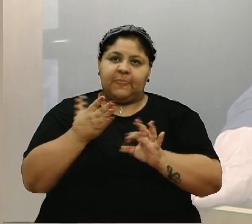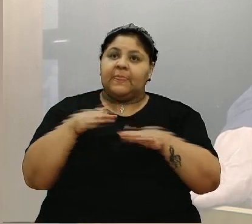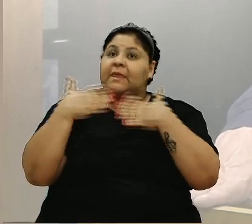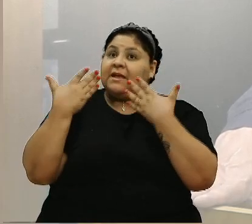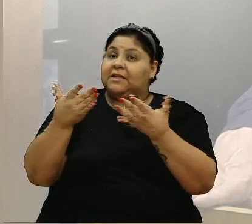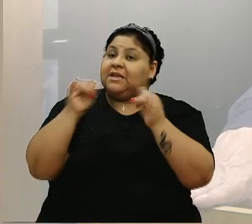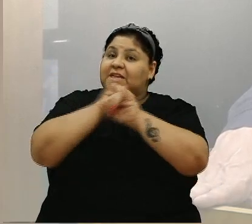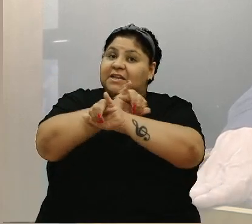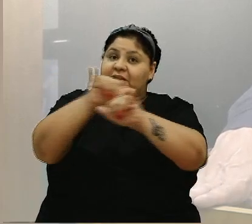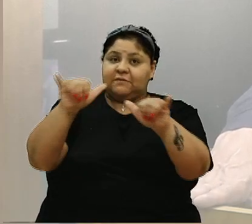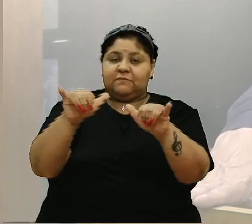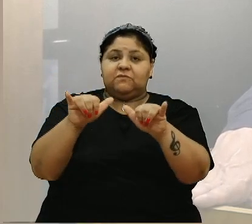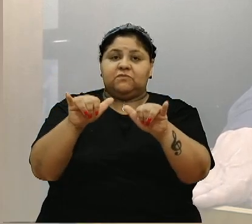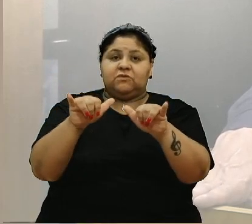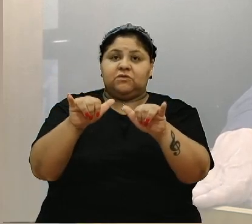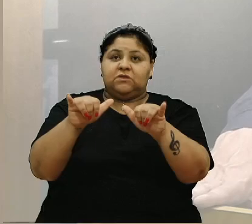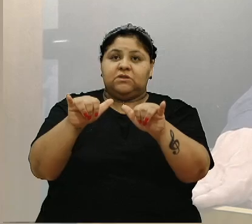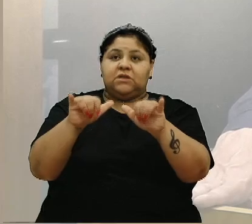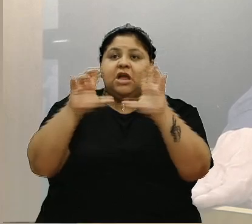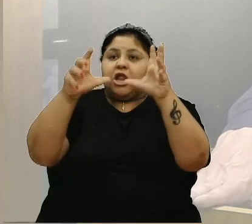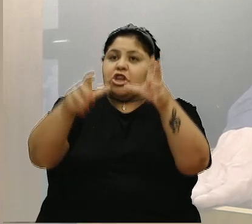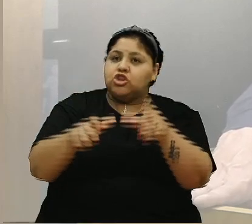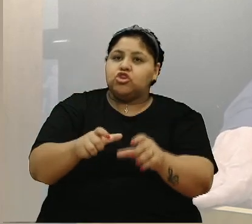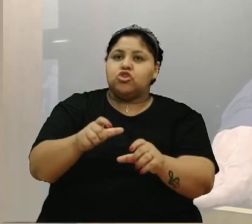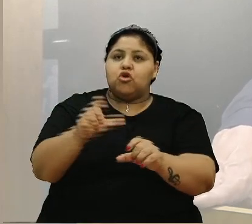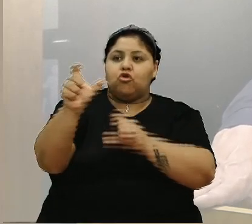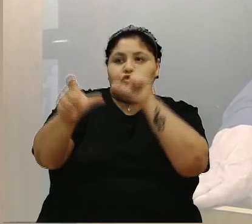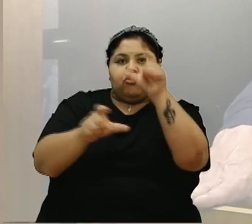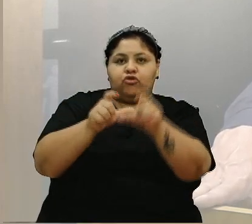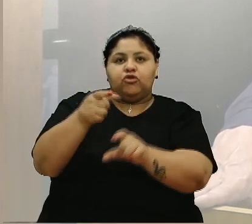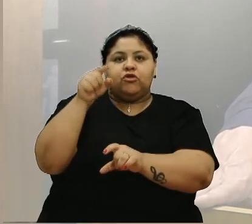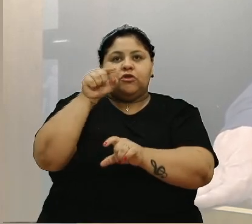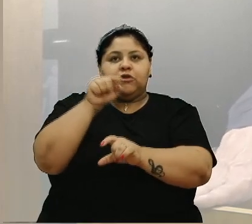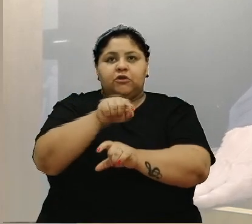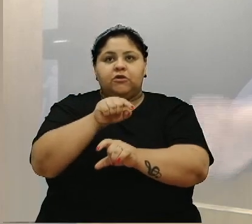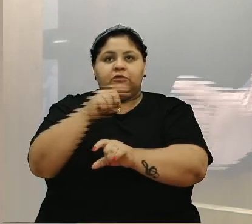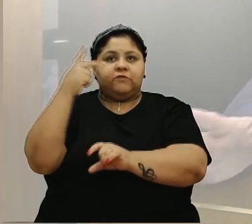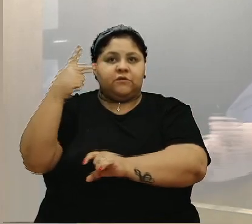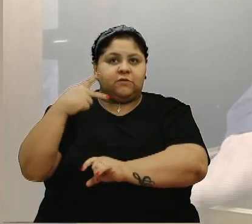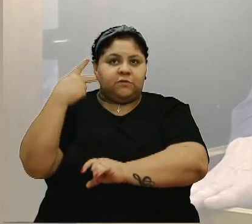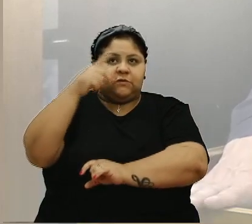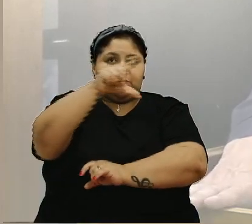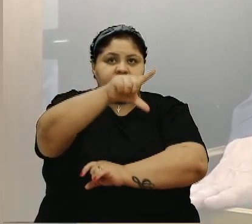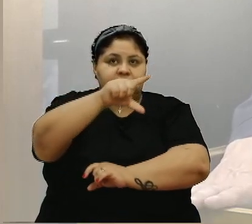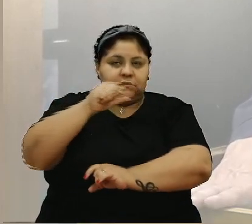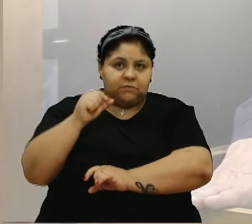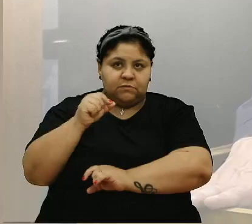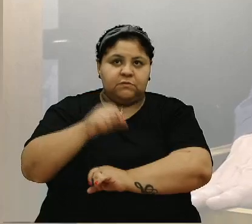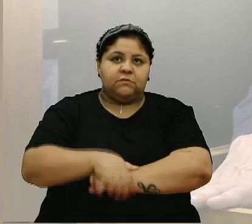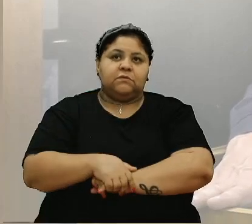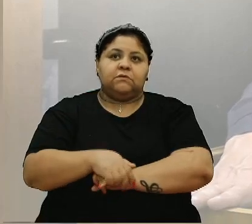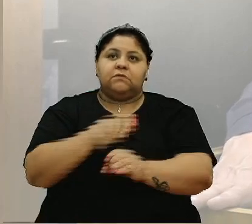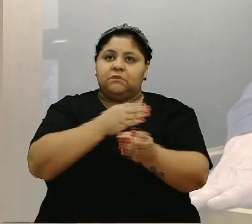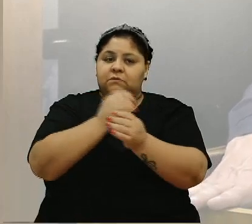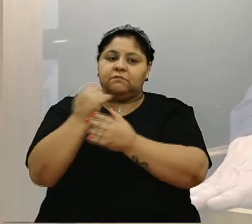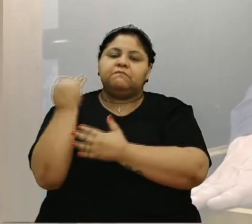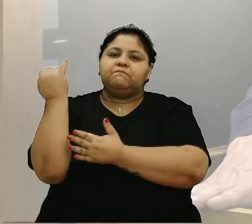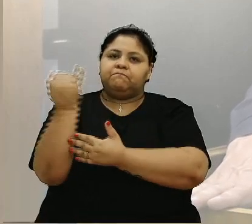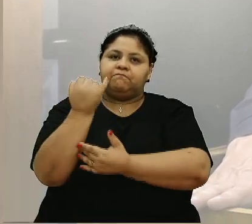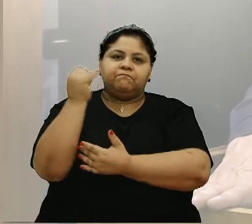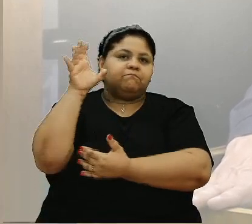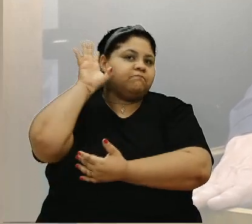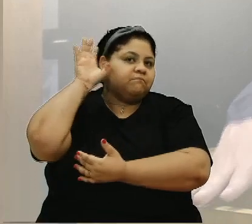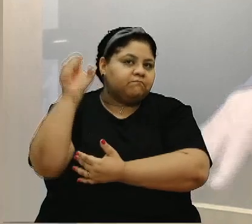esse recado fica a todos os caxienses, a vocês, vereadores eleitos, né, que é muito importante ouvir